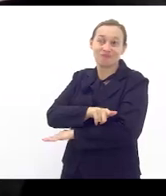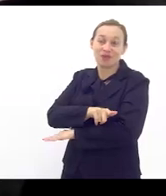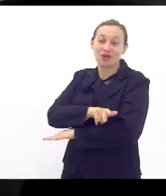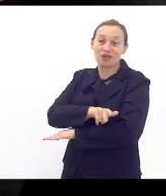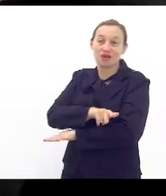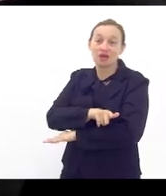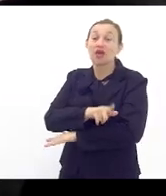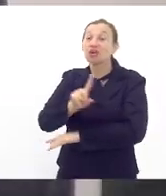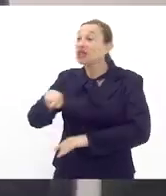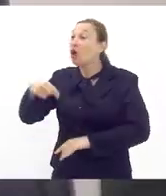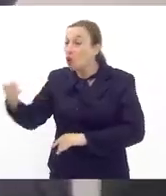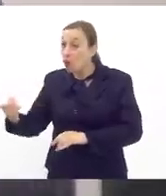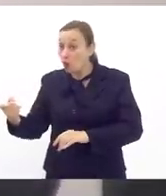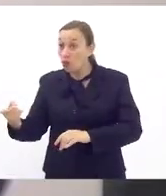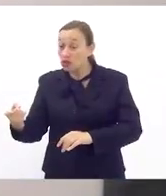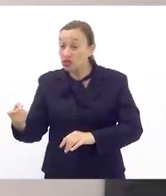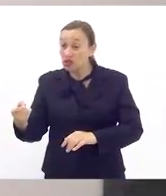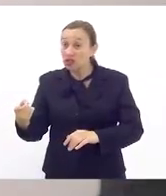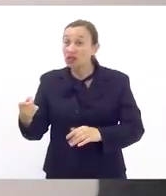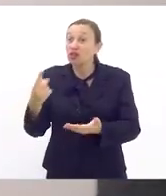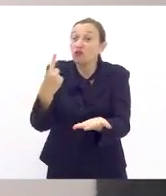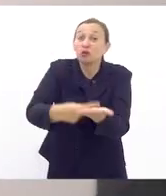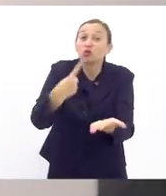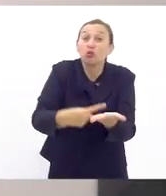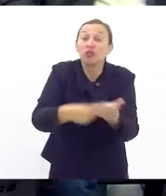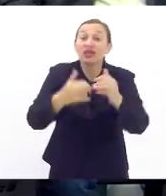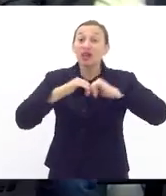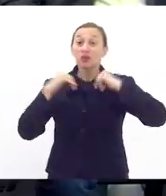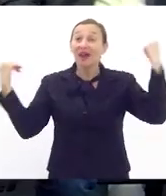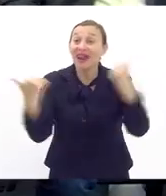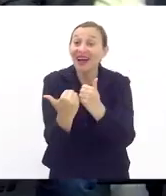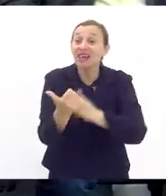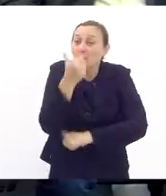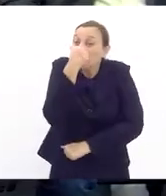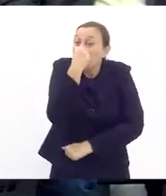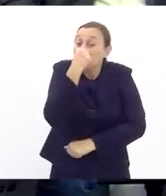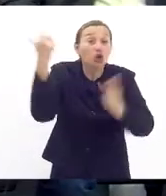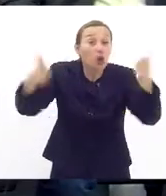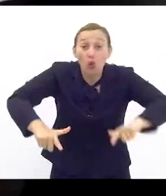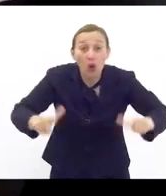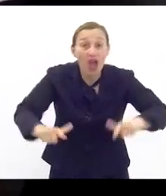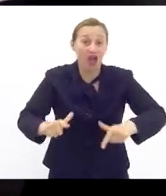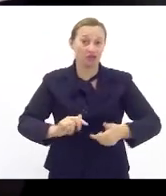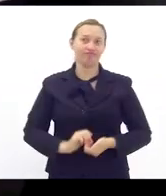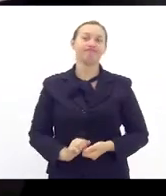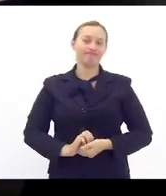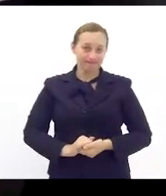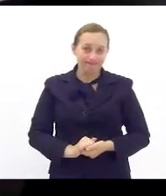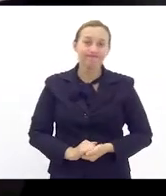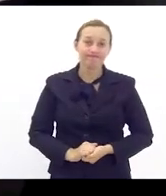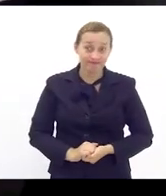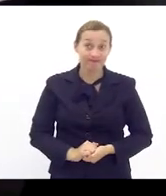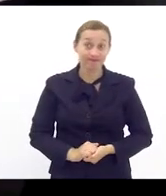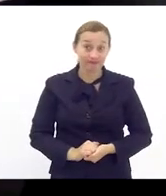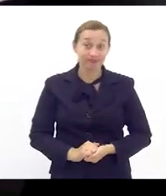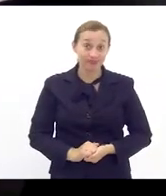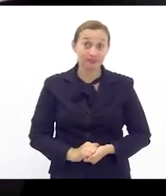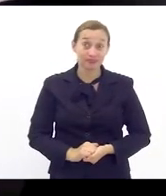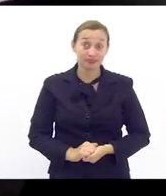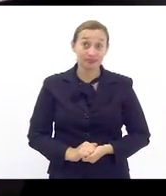subir a próxima audiência nós vamos marcar no Maracanã E vamos encher aquele estádio Vamos encher aquele Estádio do Maracanã